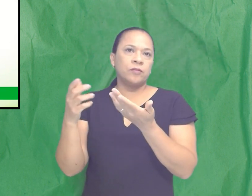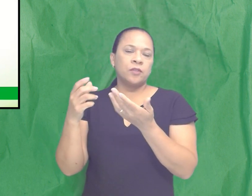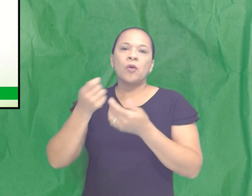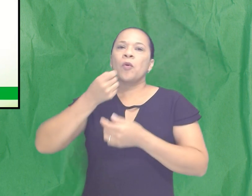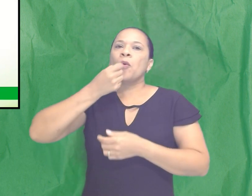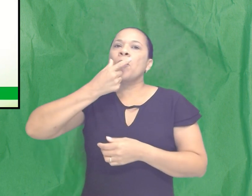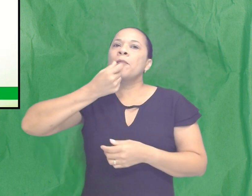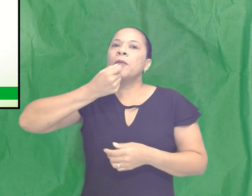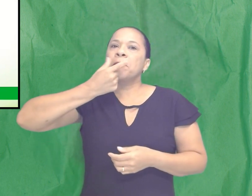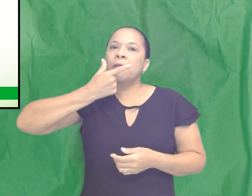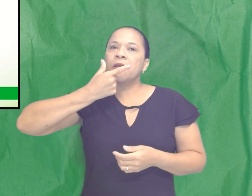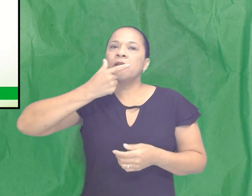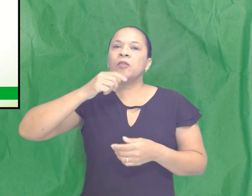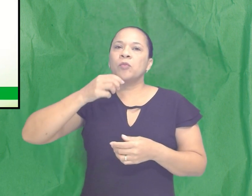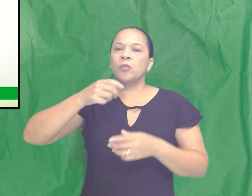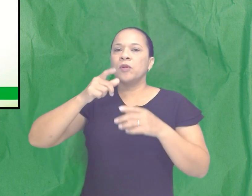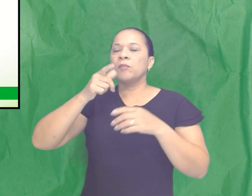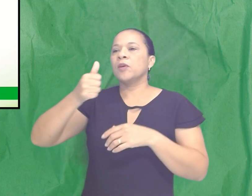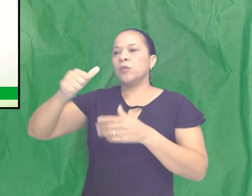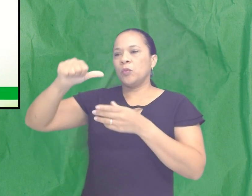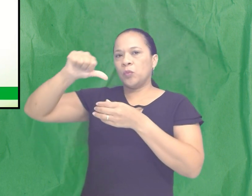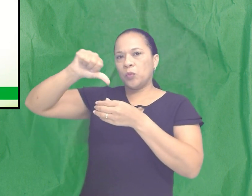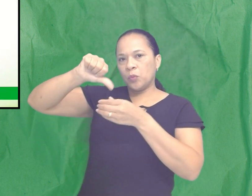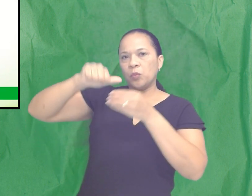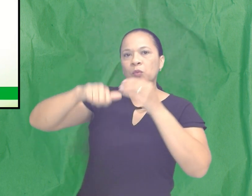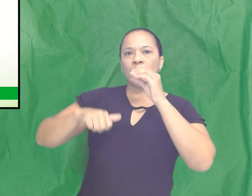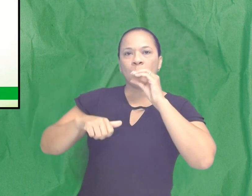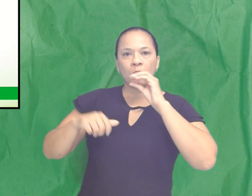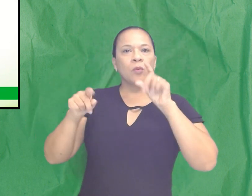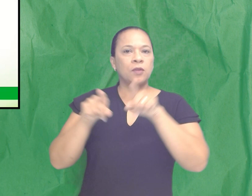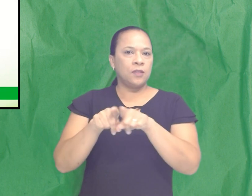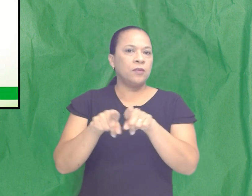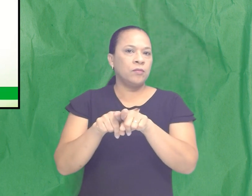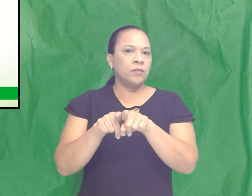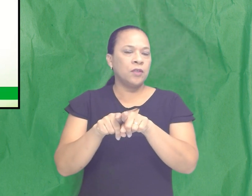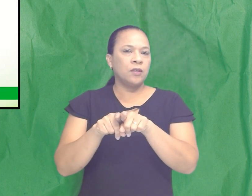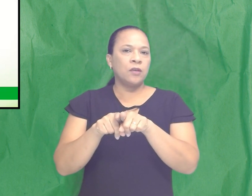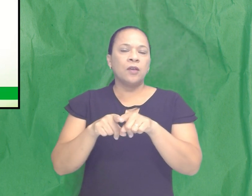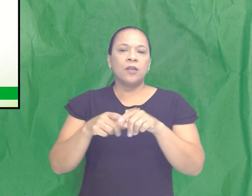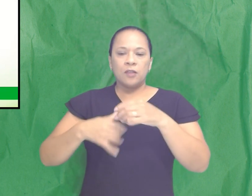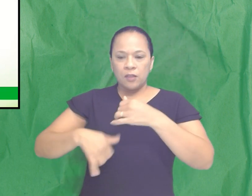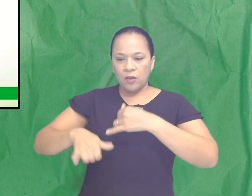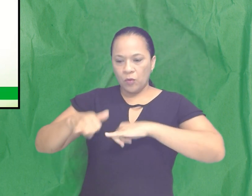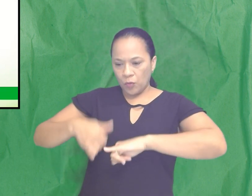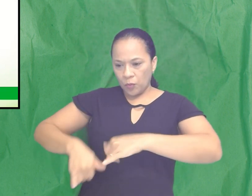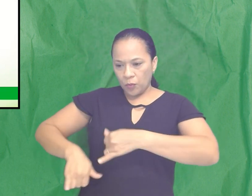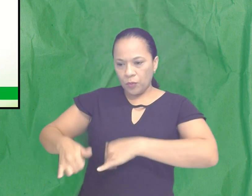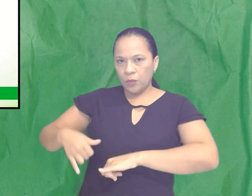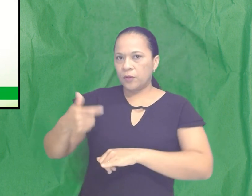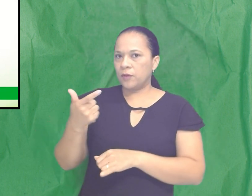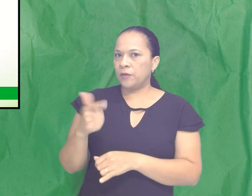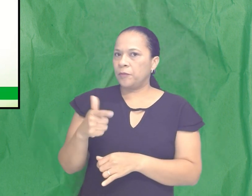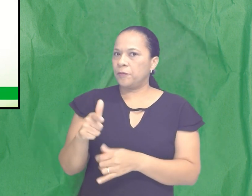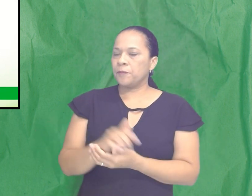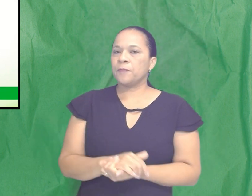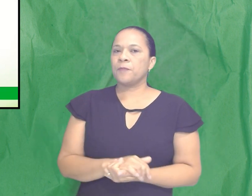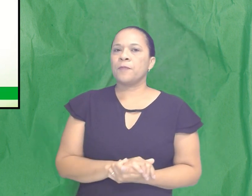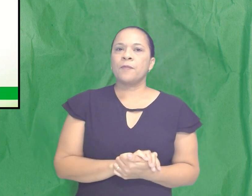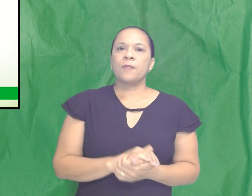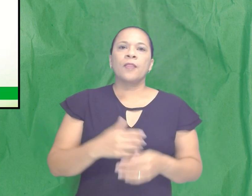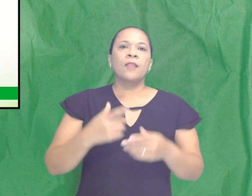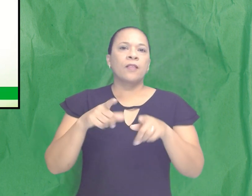mais comum são os comprimidos e os líquidos, tá? E eles não sofrem esse metabolismo de primeira passagem, como eu